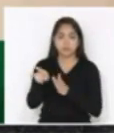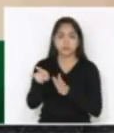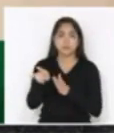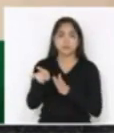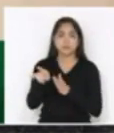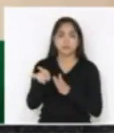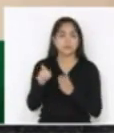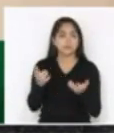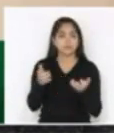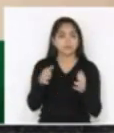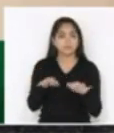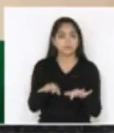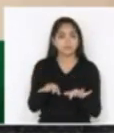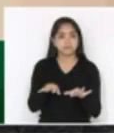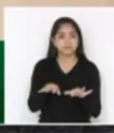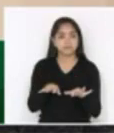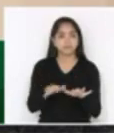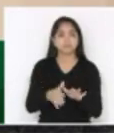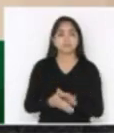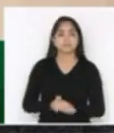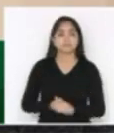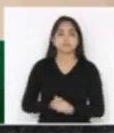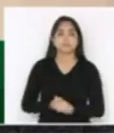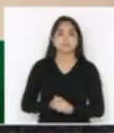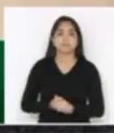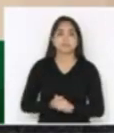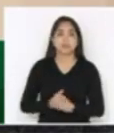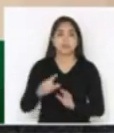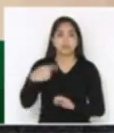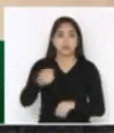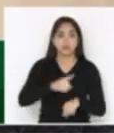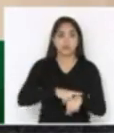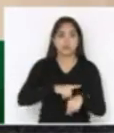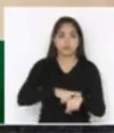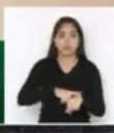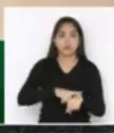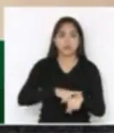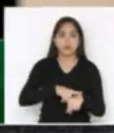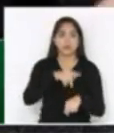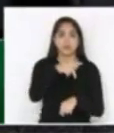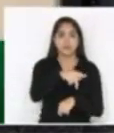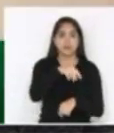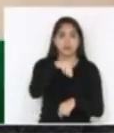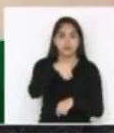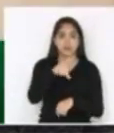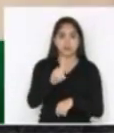Também ninguém gostaria de se manifestar. Próximo horário pertence ao PMDB.